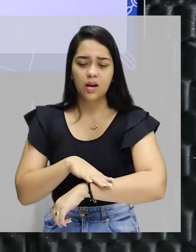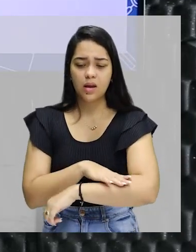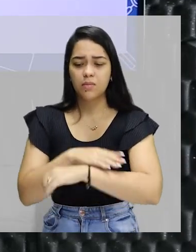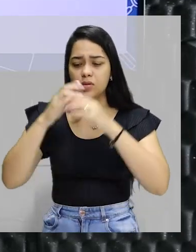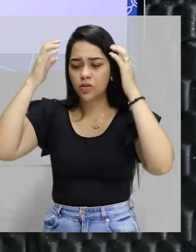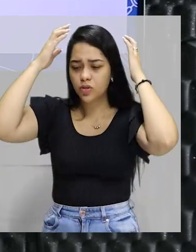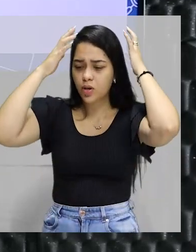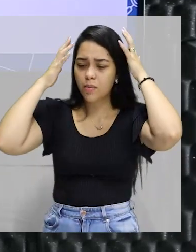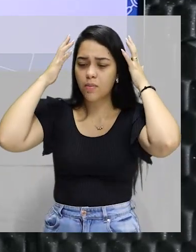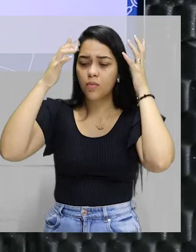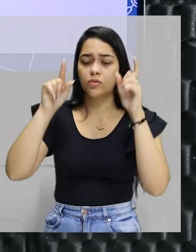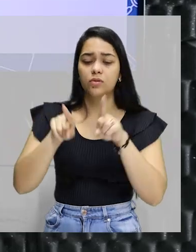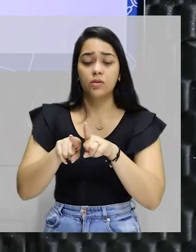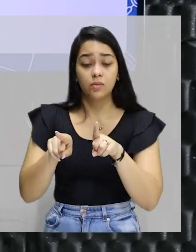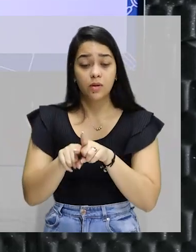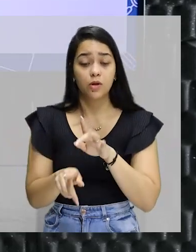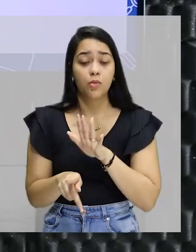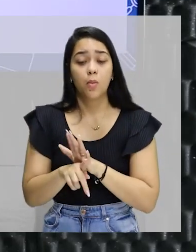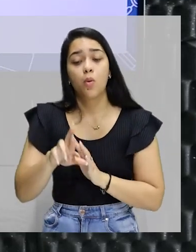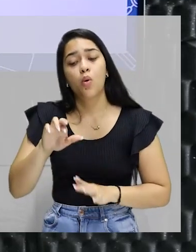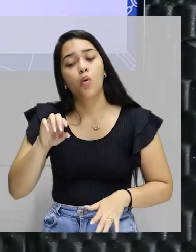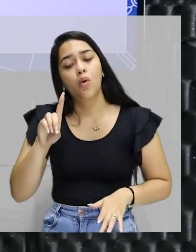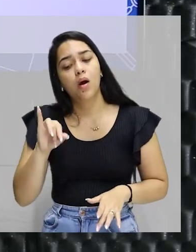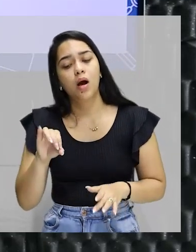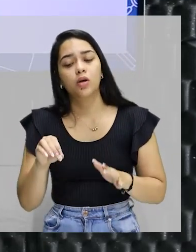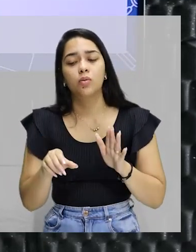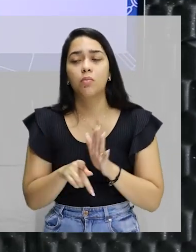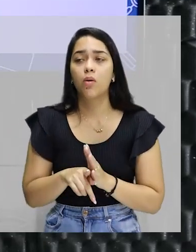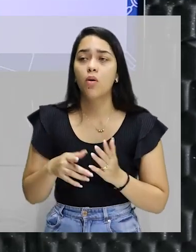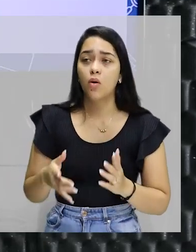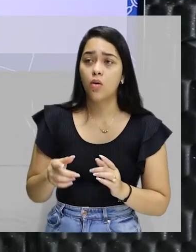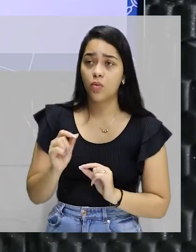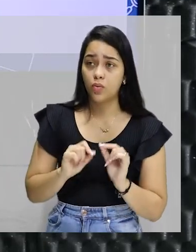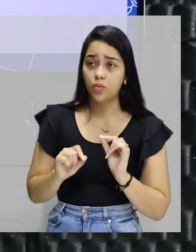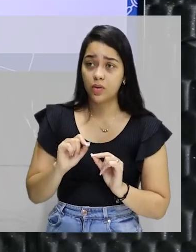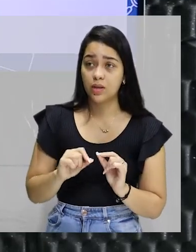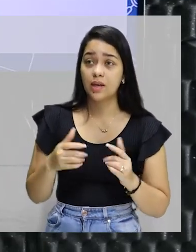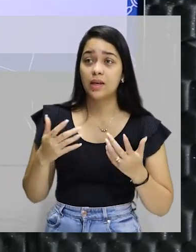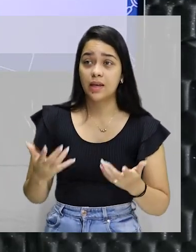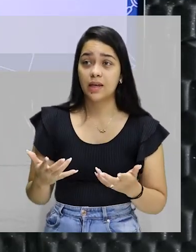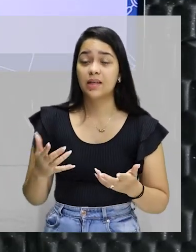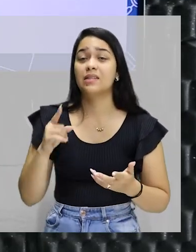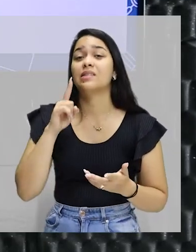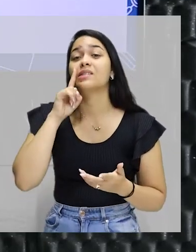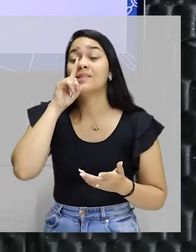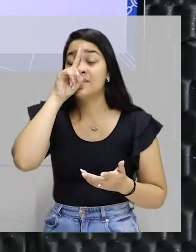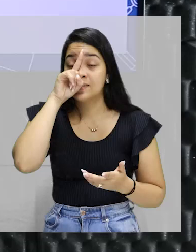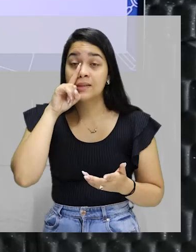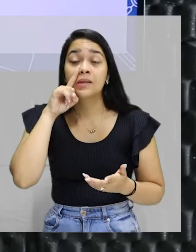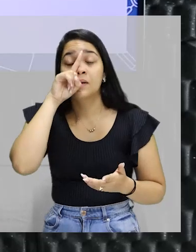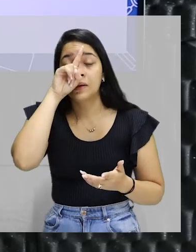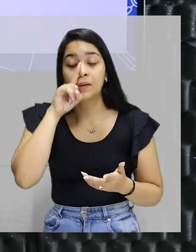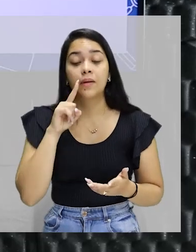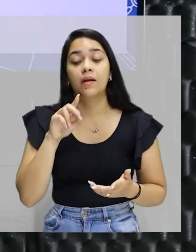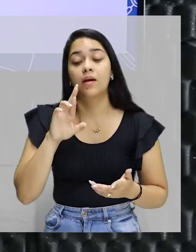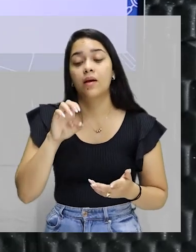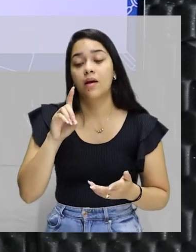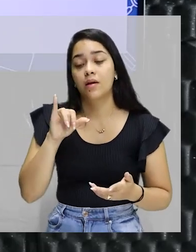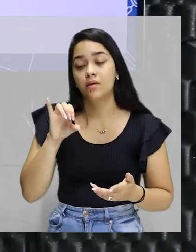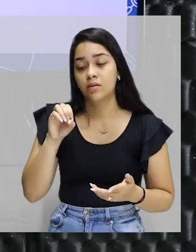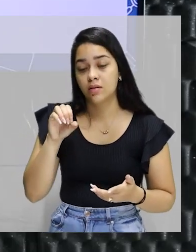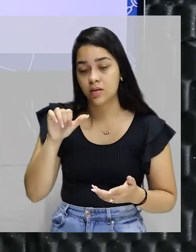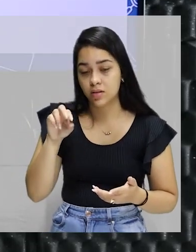compressas, sais de banho com o elemento rádio, que é um elemento altamente radioativo.